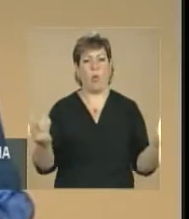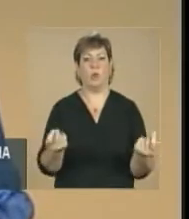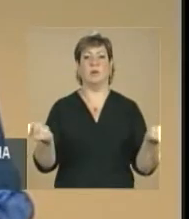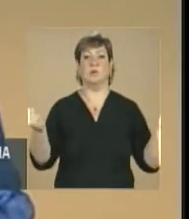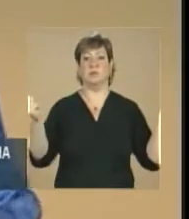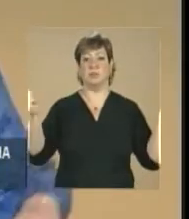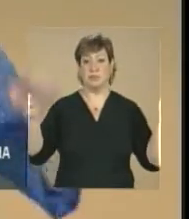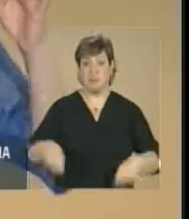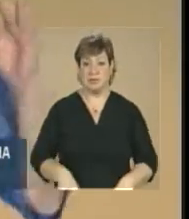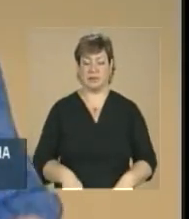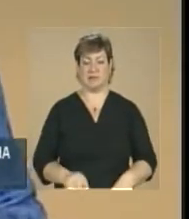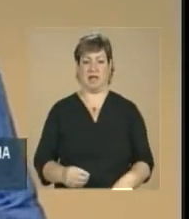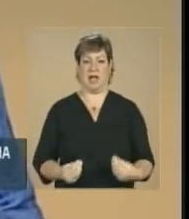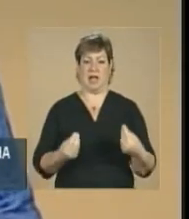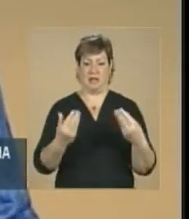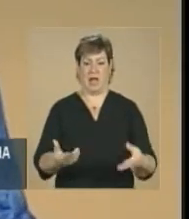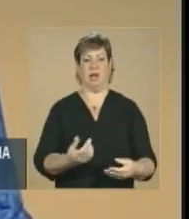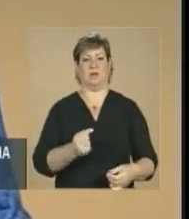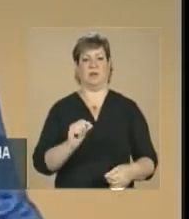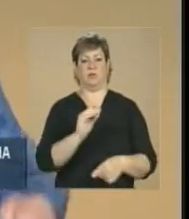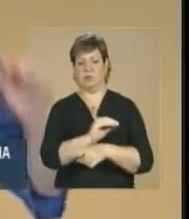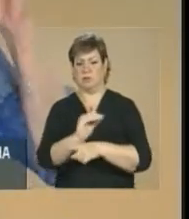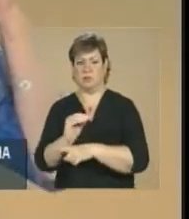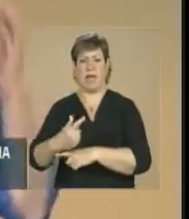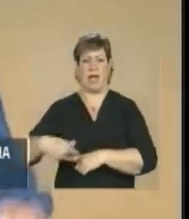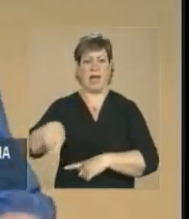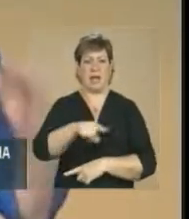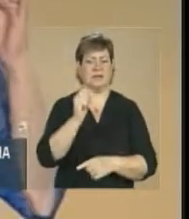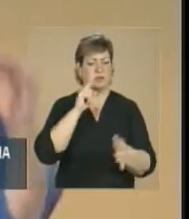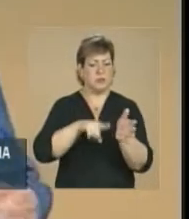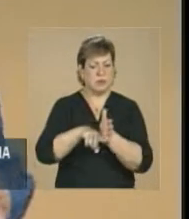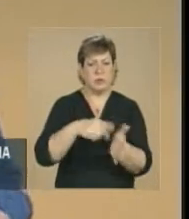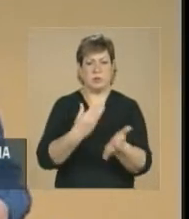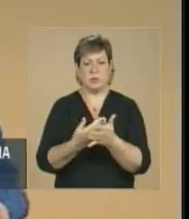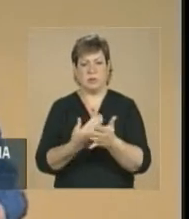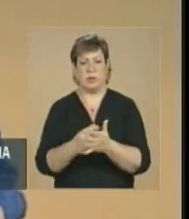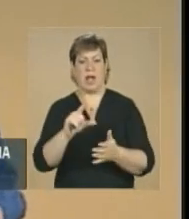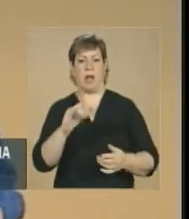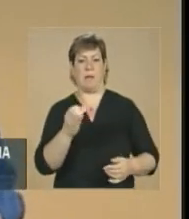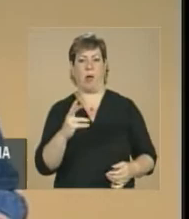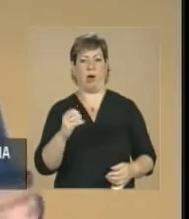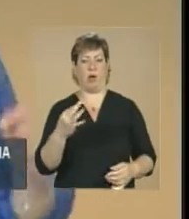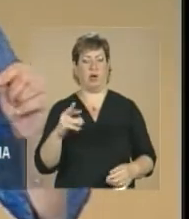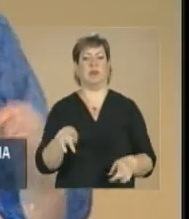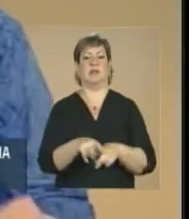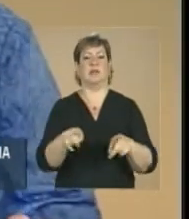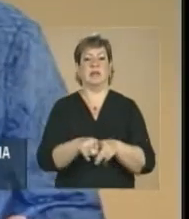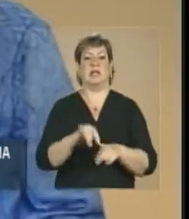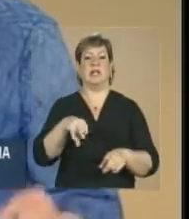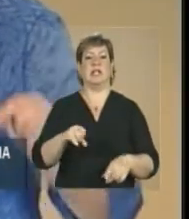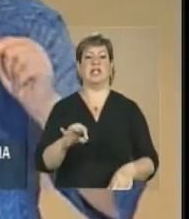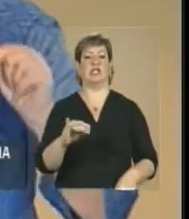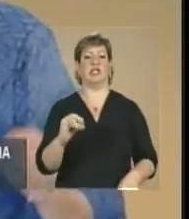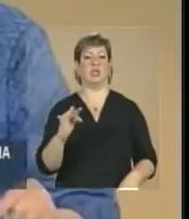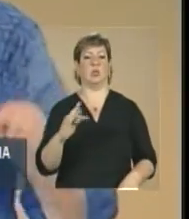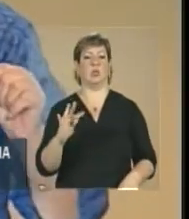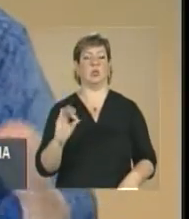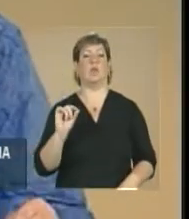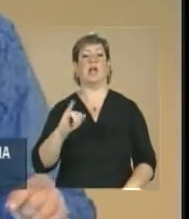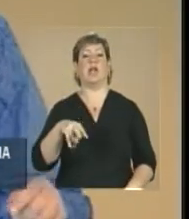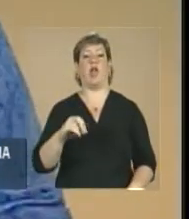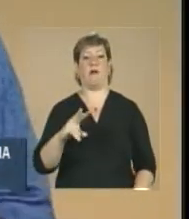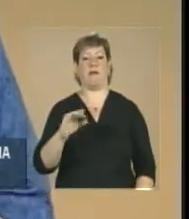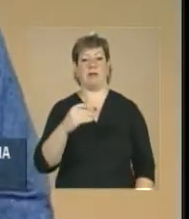dar sustentação a esses laboratórios e a esses institutos de inovação. Porque nós